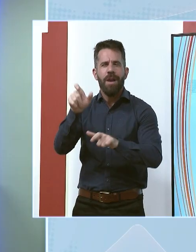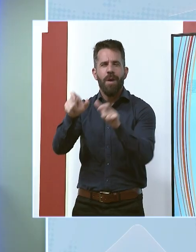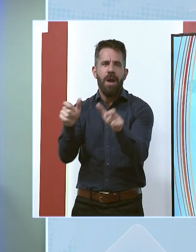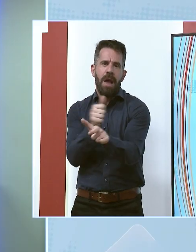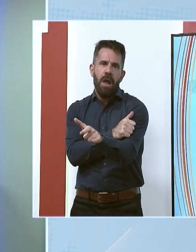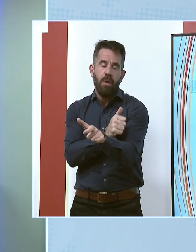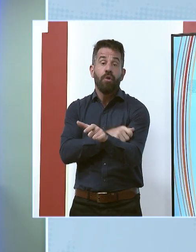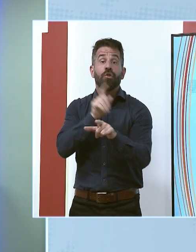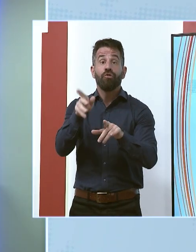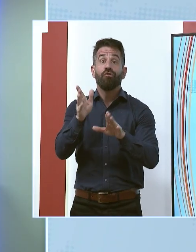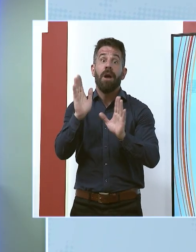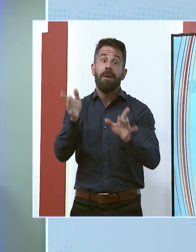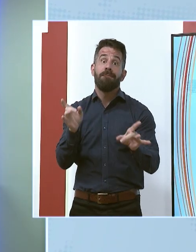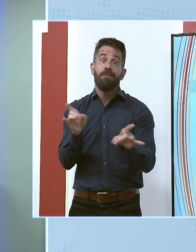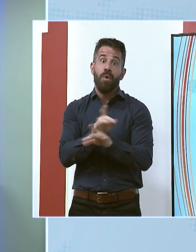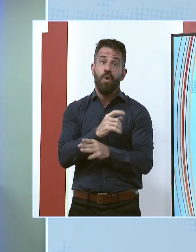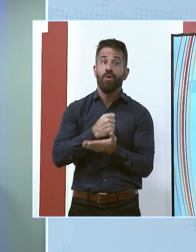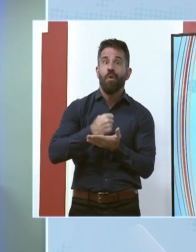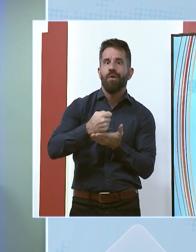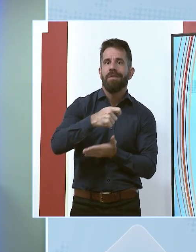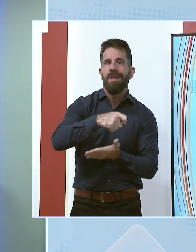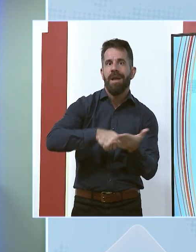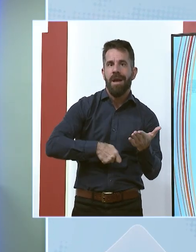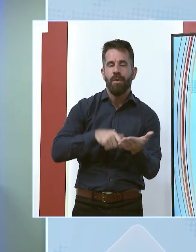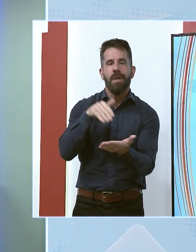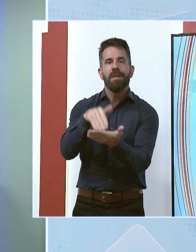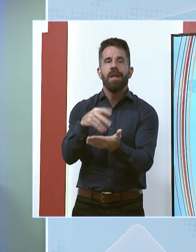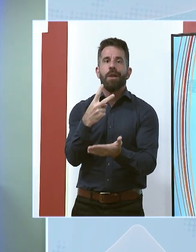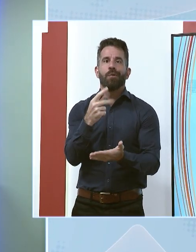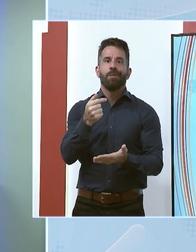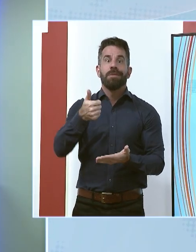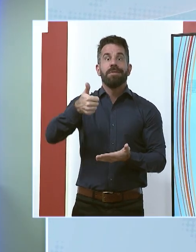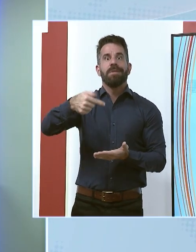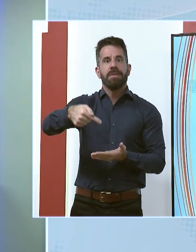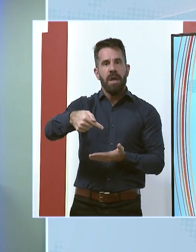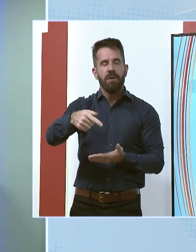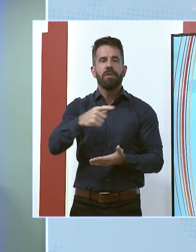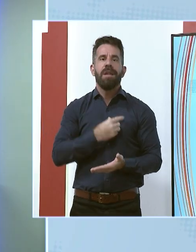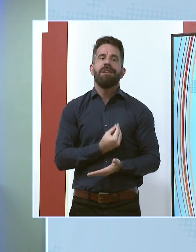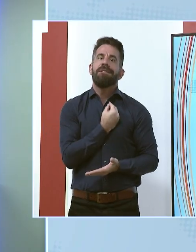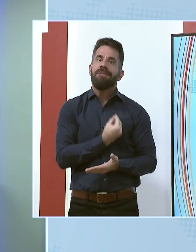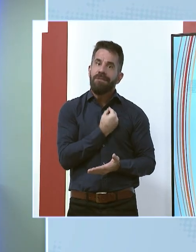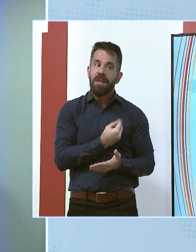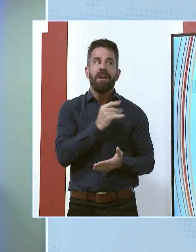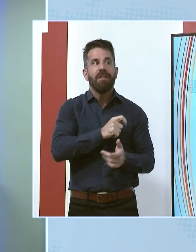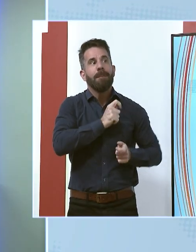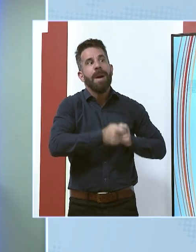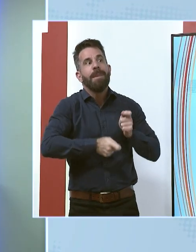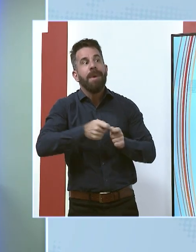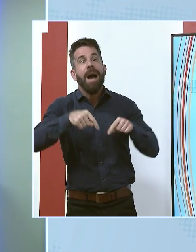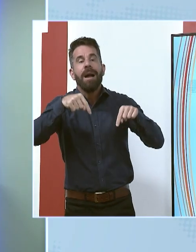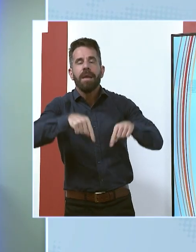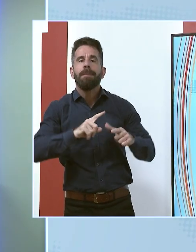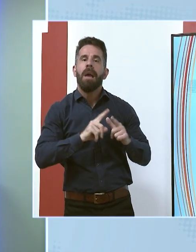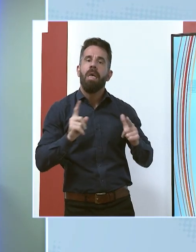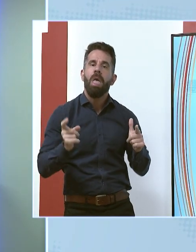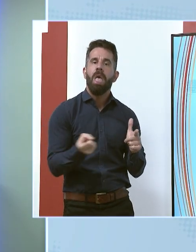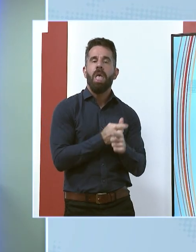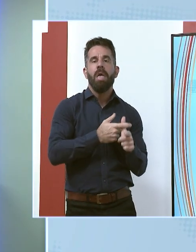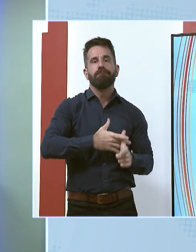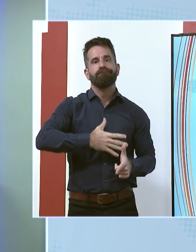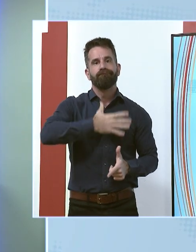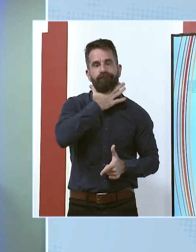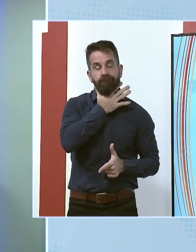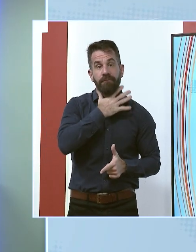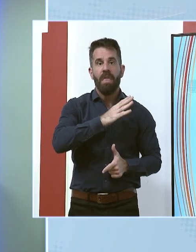contratos firmados até 2017 e que estavam na fase de amortização em maio deste ano. Os interessados podem